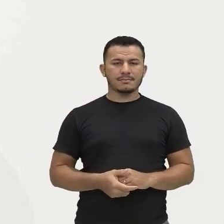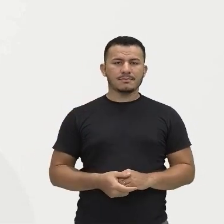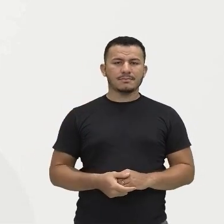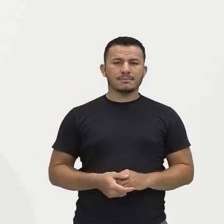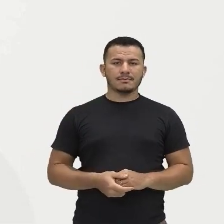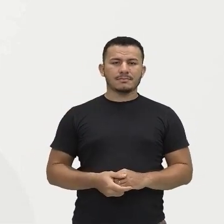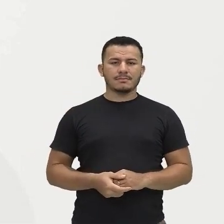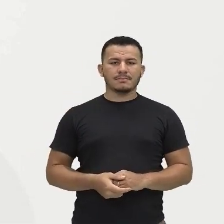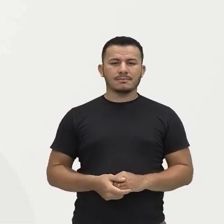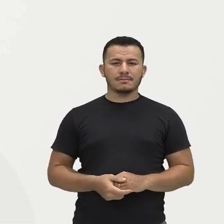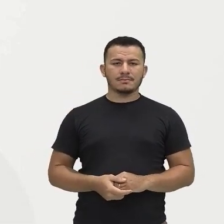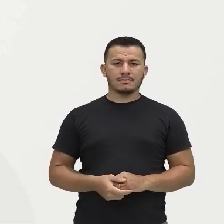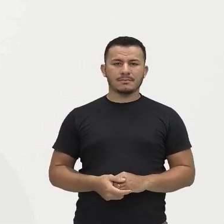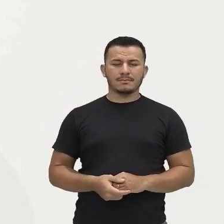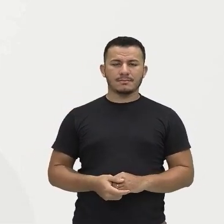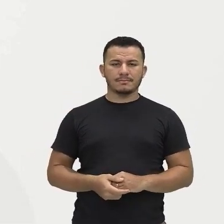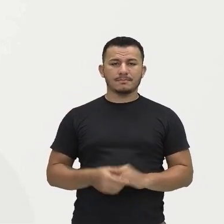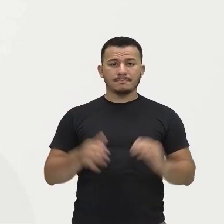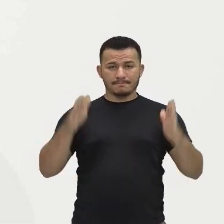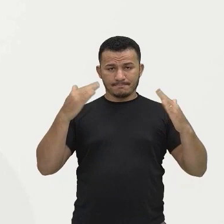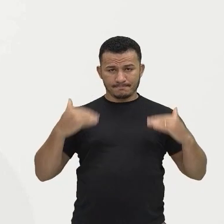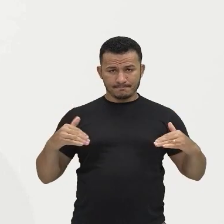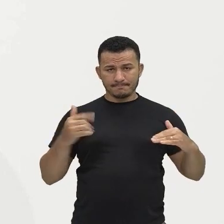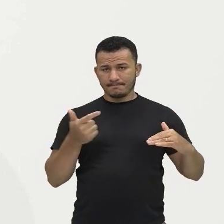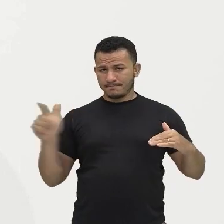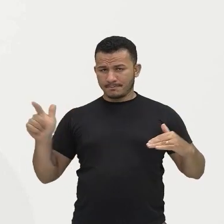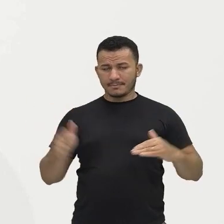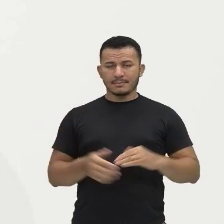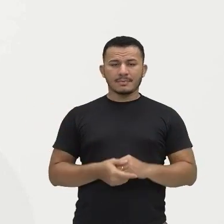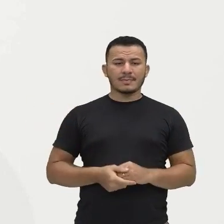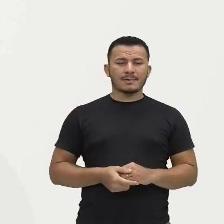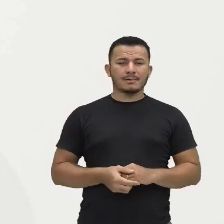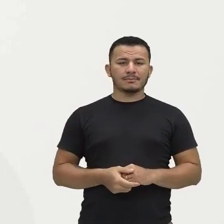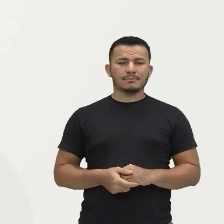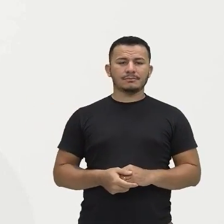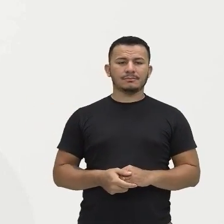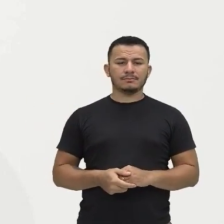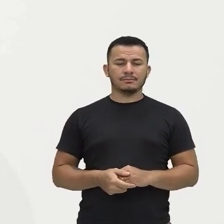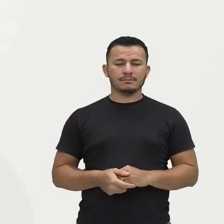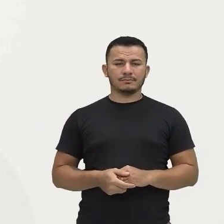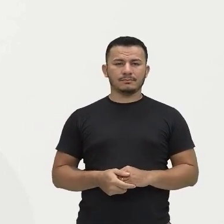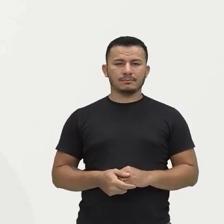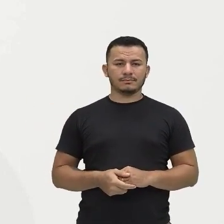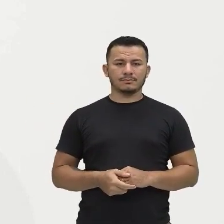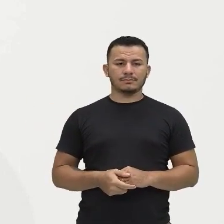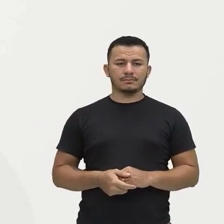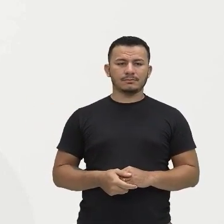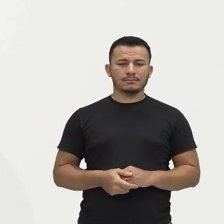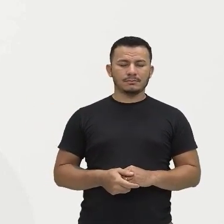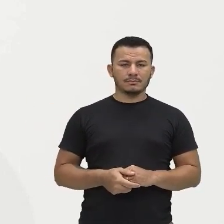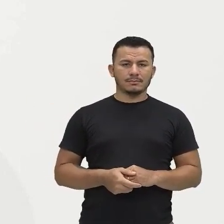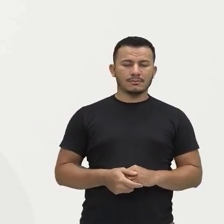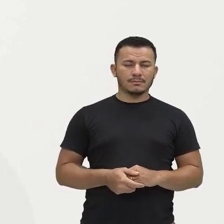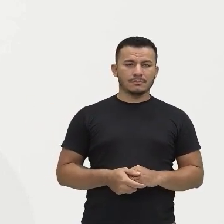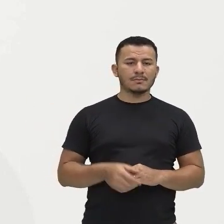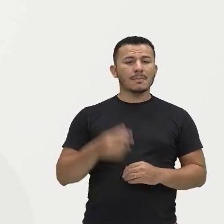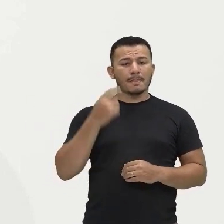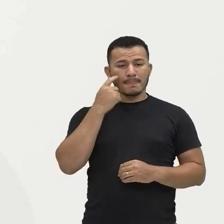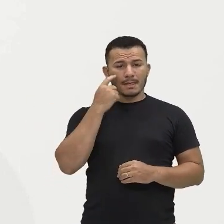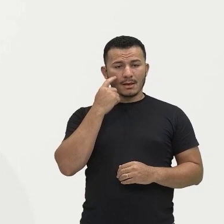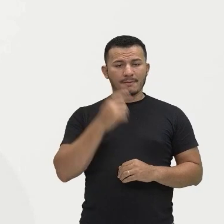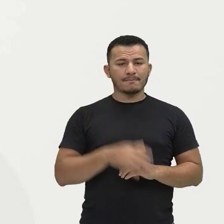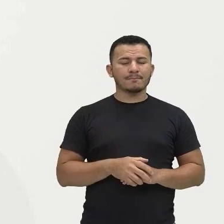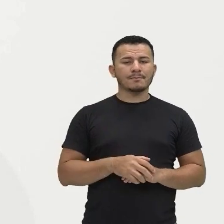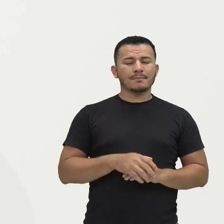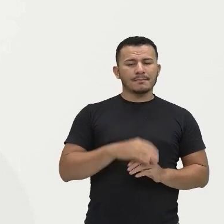de mais. Vamos a outra situação, lembrando aqui, Então, mais com menos, quando não tem sinal é mais